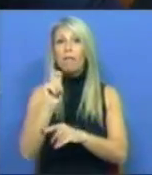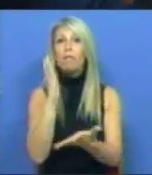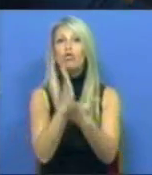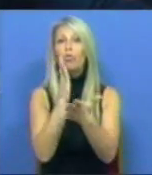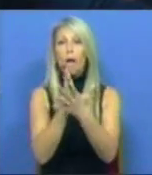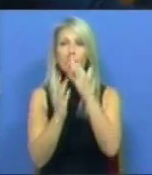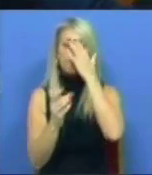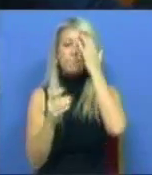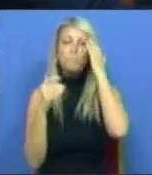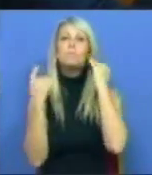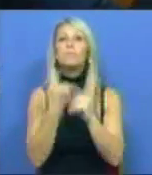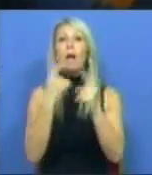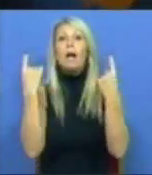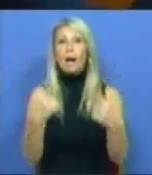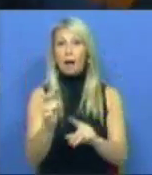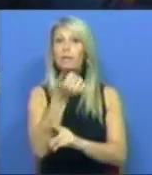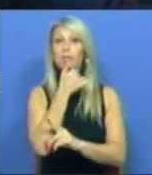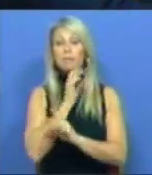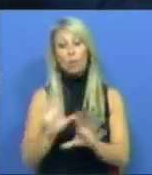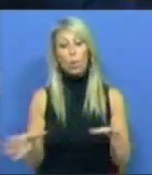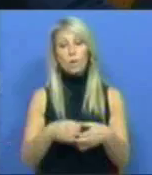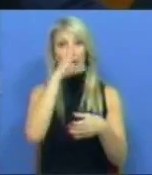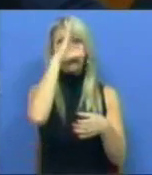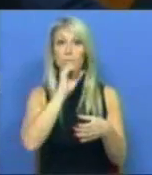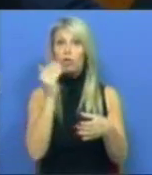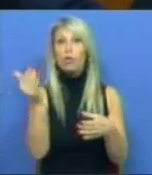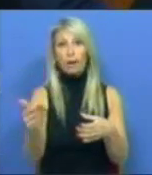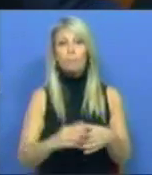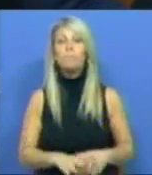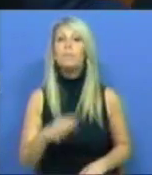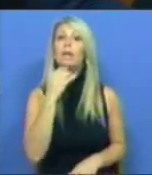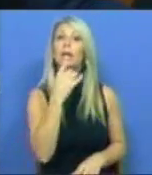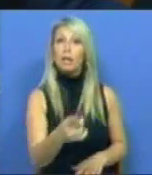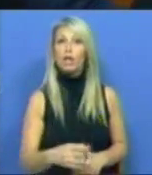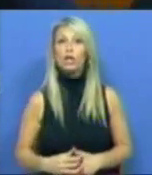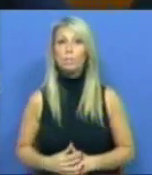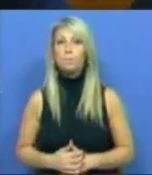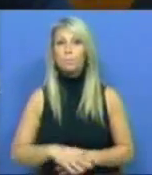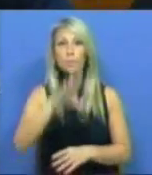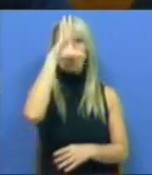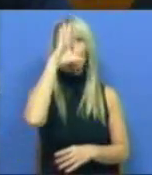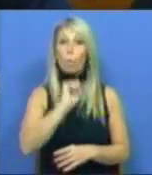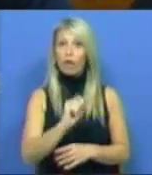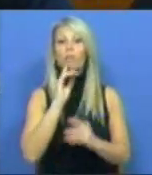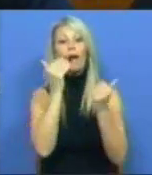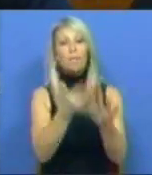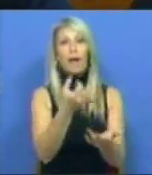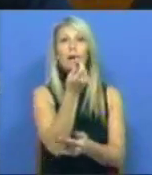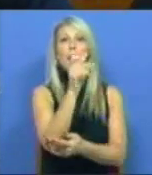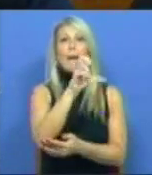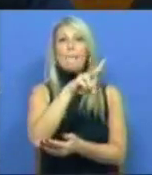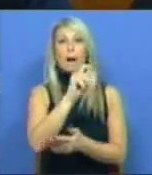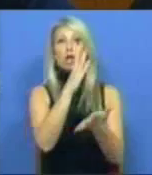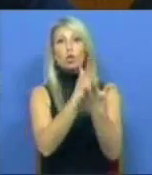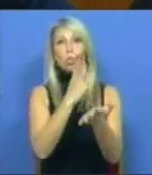Porque existe uma resolução do Conselho de Ministros que diz que o Governo vai dar a parque escolar